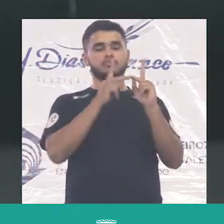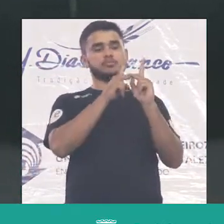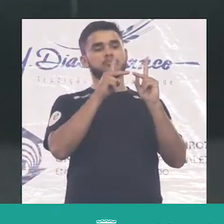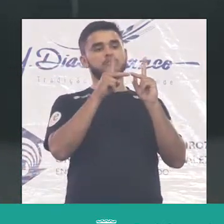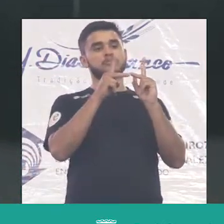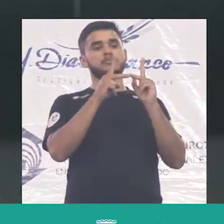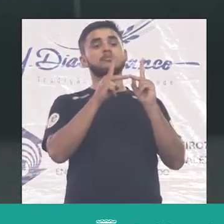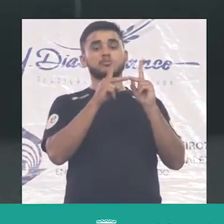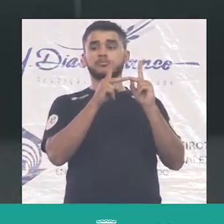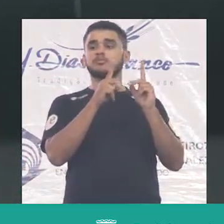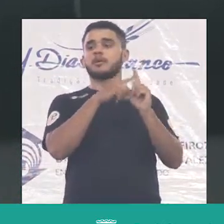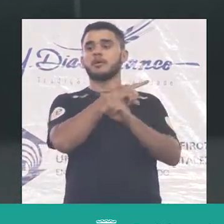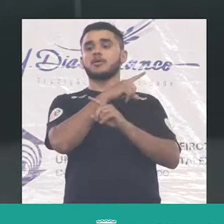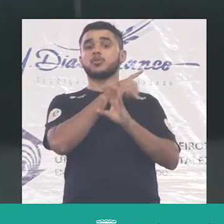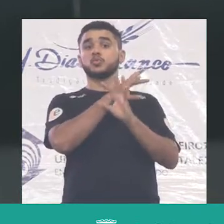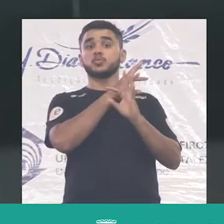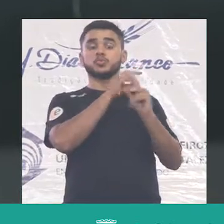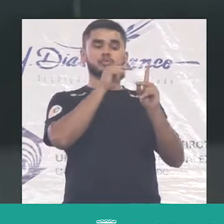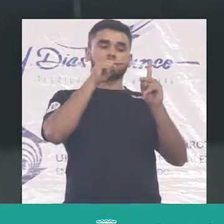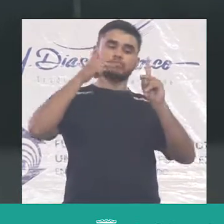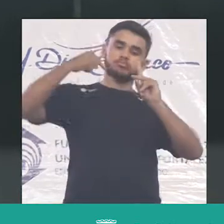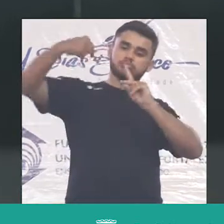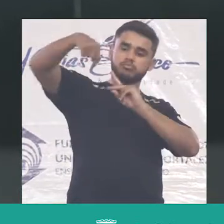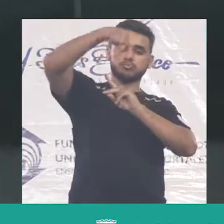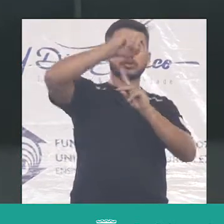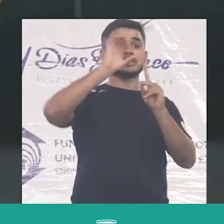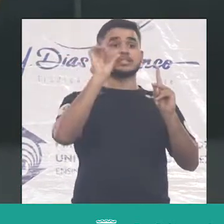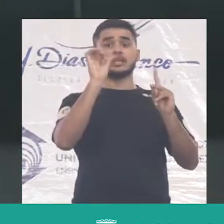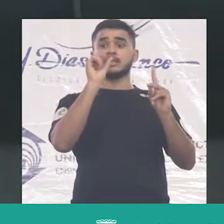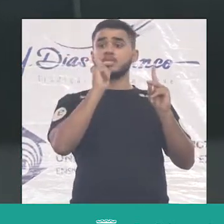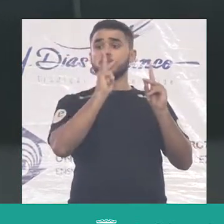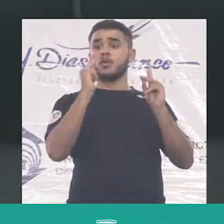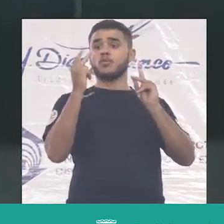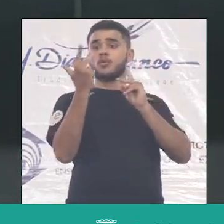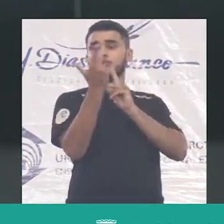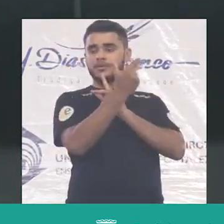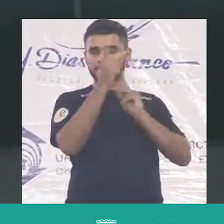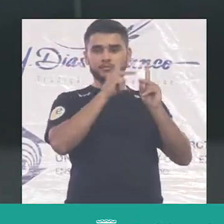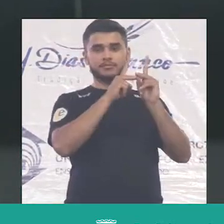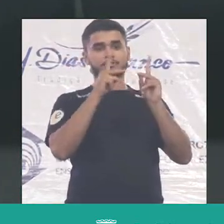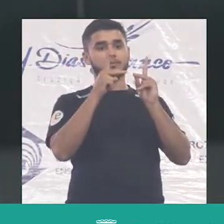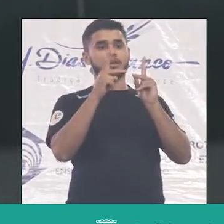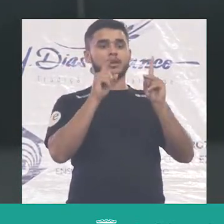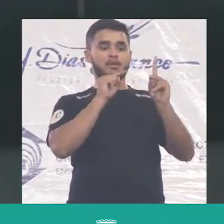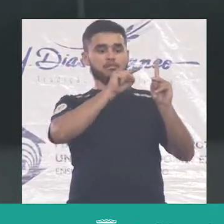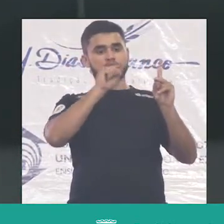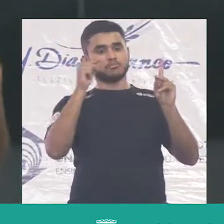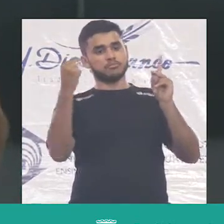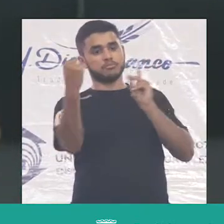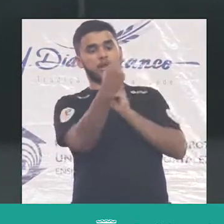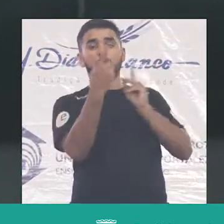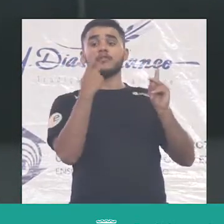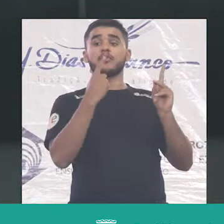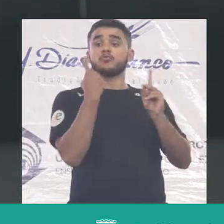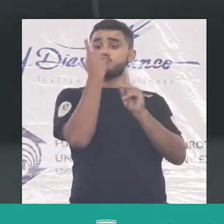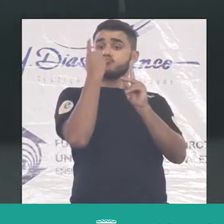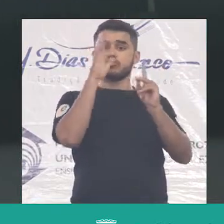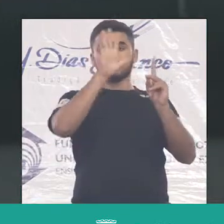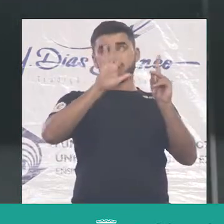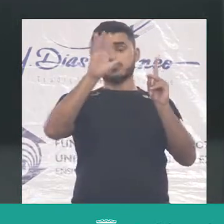e multiplica por 6. Afinal, o cubo não tem 6 faces iguais? Então vamos nós. Quanto é que vale a área de um